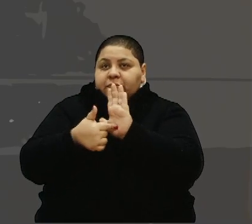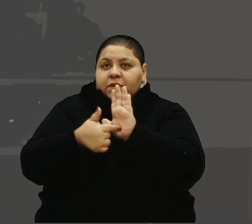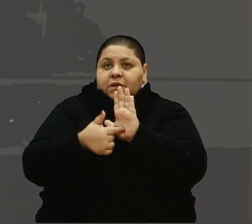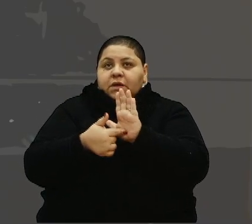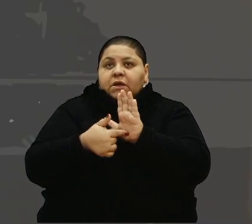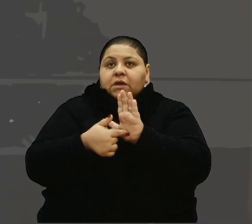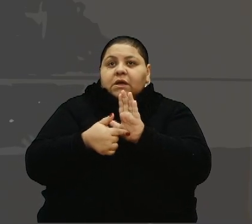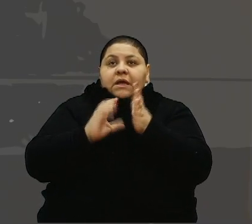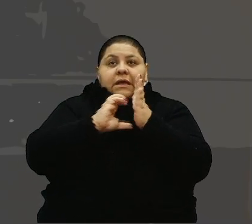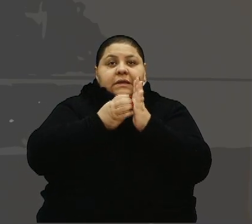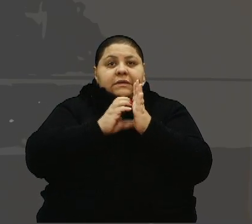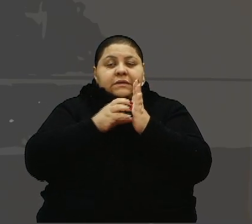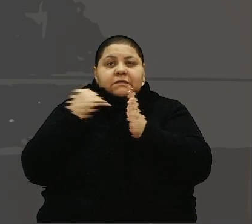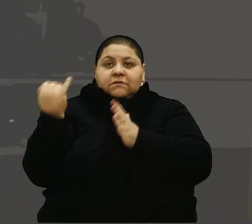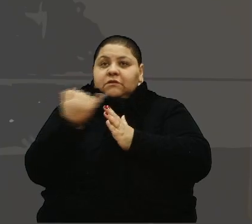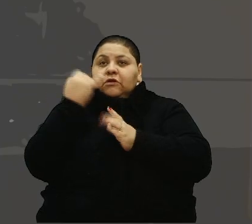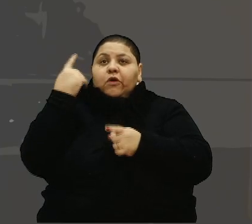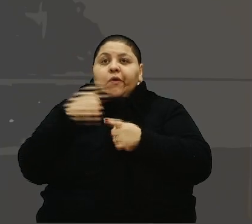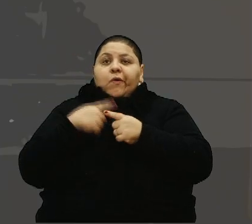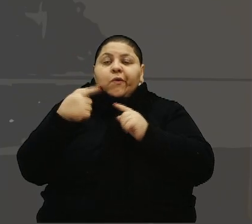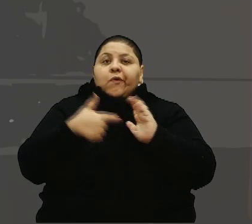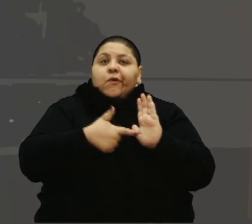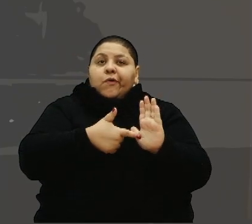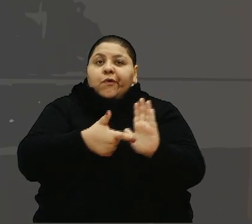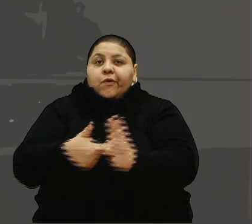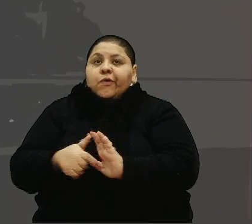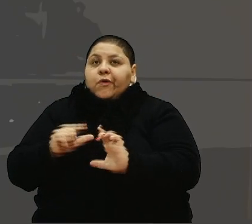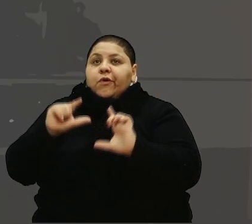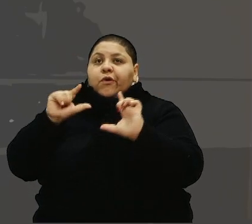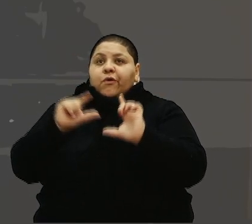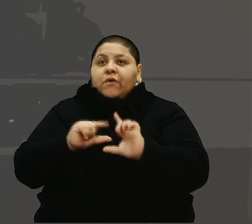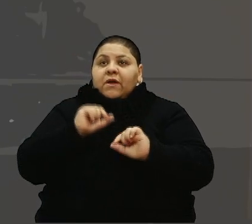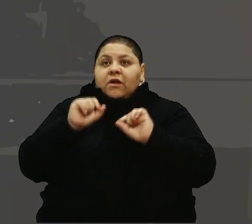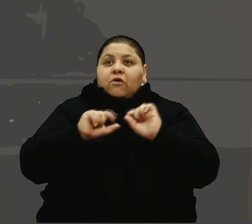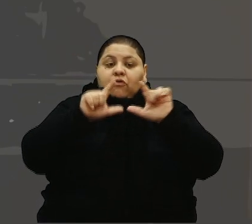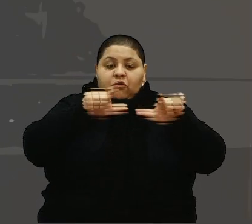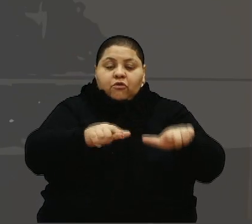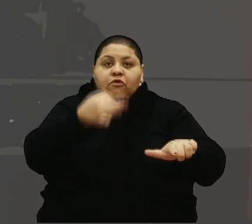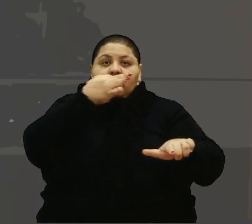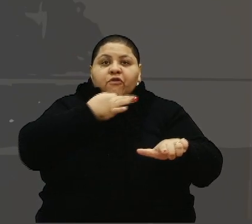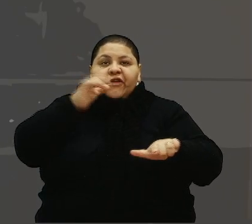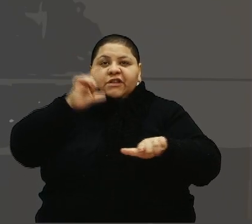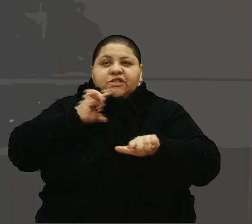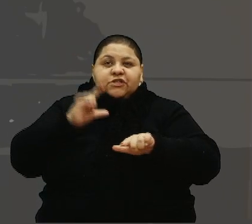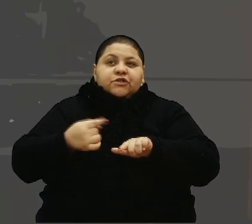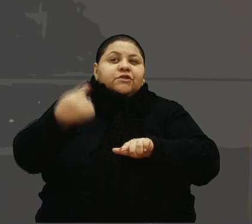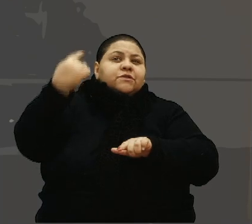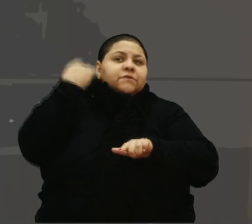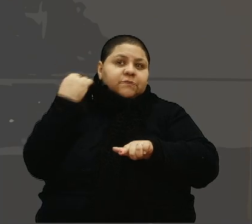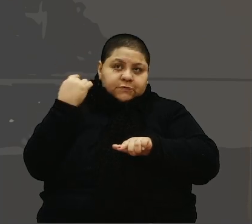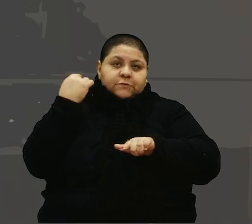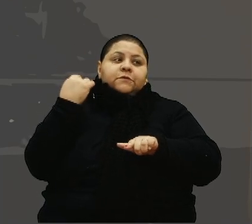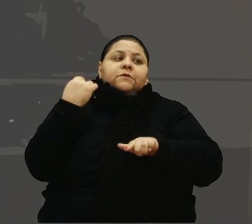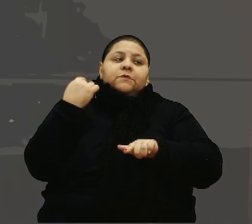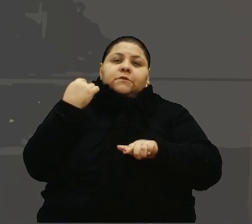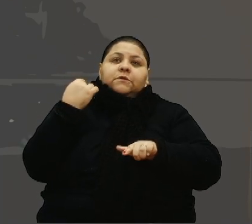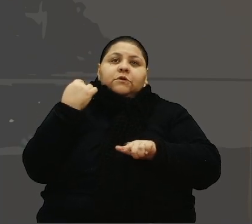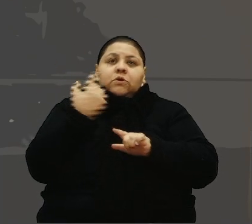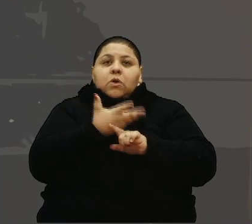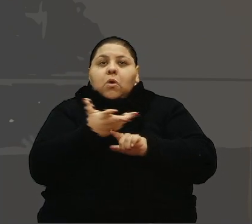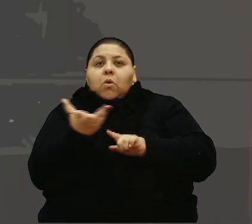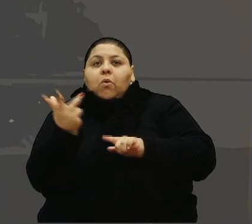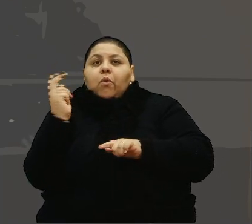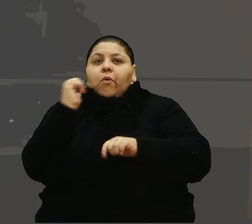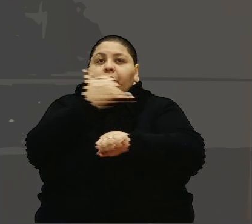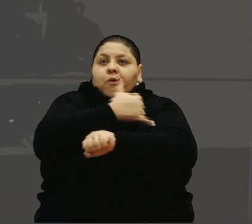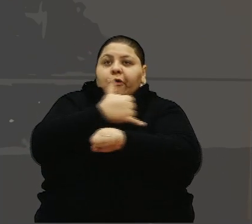aqui é fundamental, porque ele reflete também um pouco da posição de Caxias, né? Nós tínhamos lá quantos passageiros